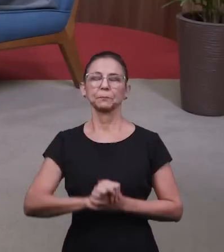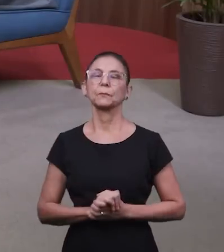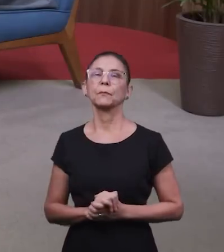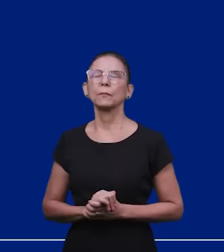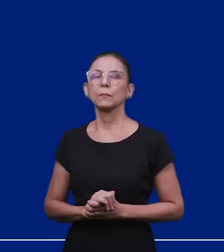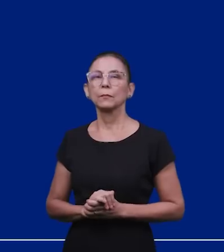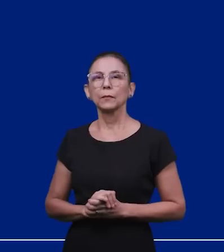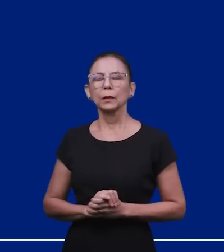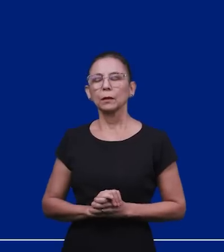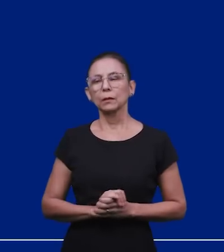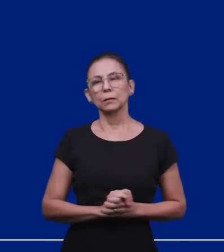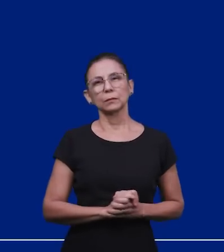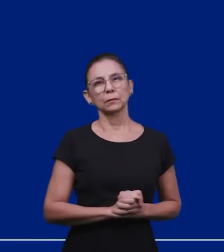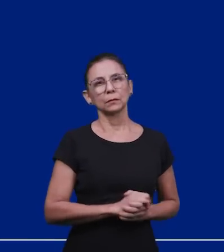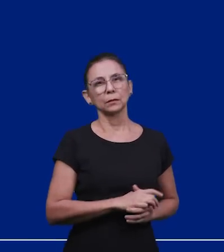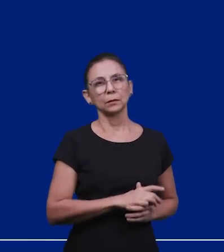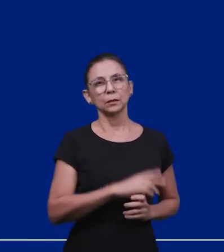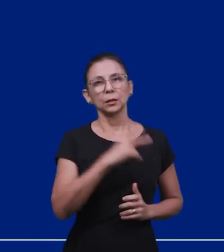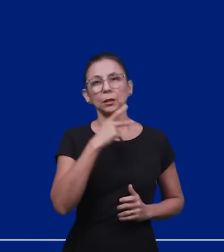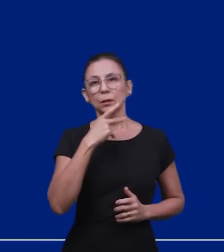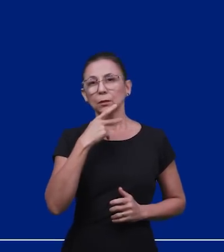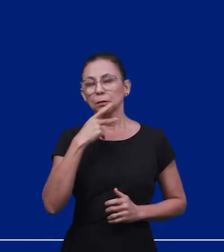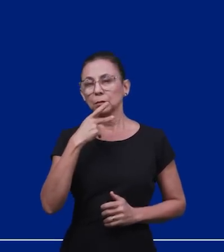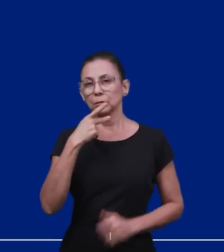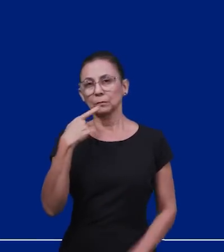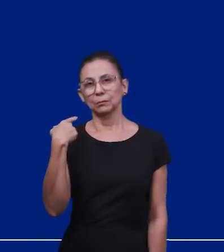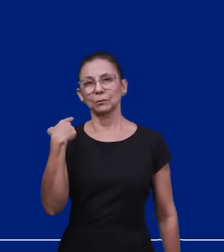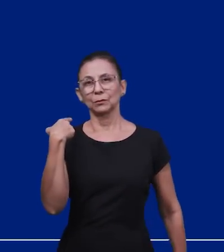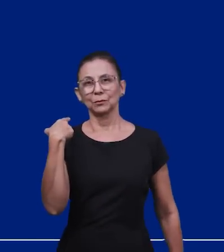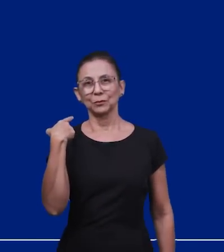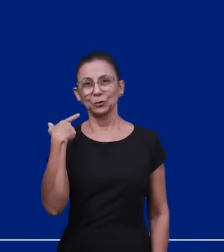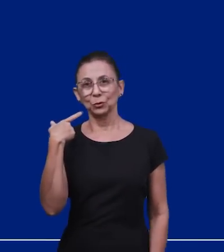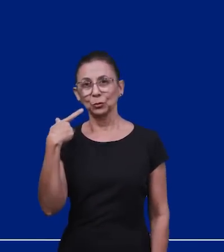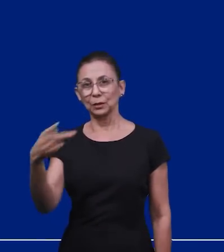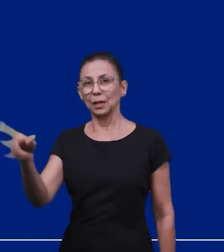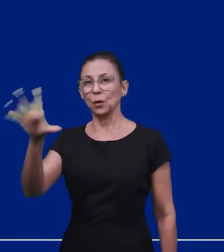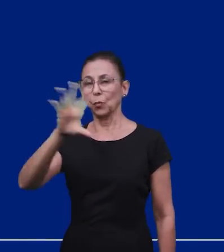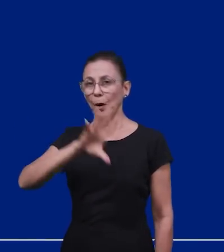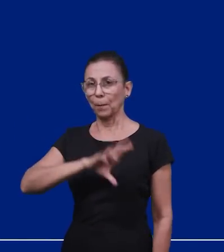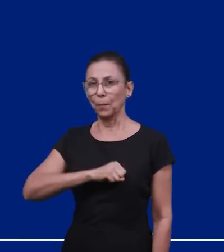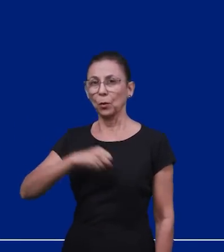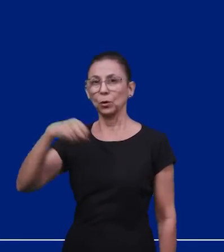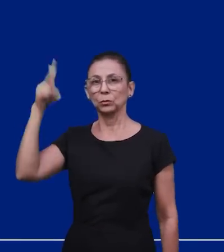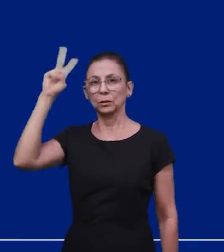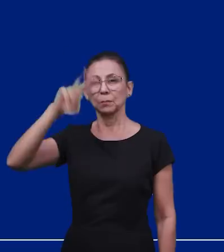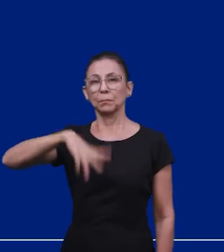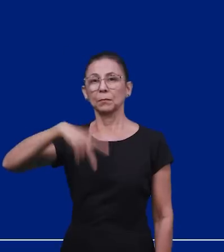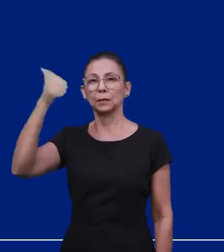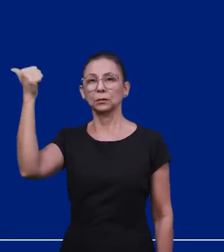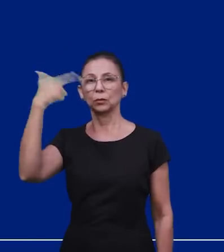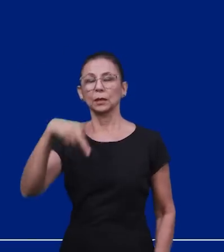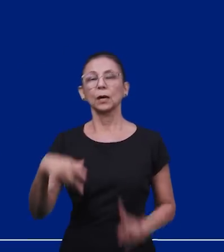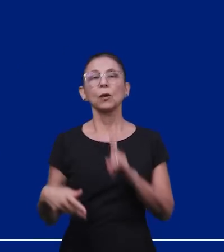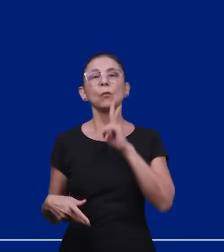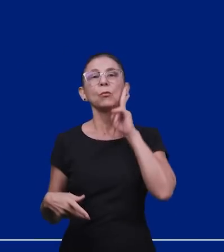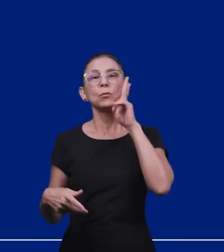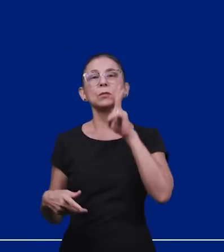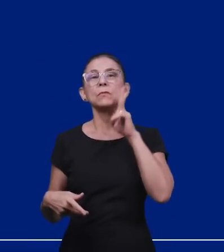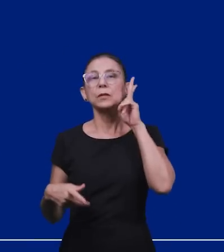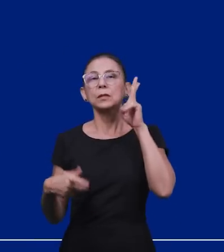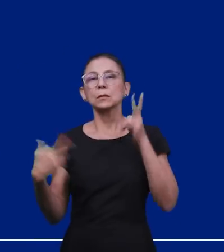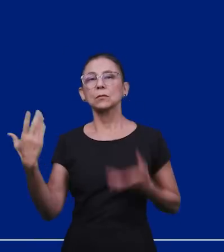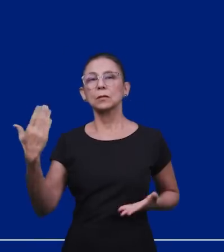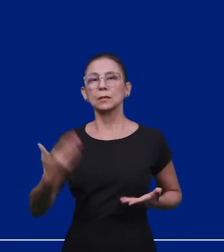sequência diz assim: do teu amor nos lembraremos, mais do que o vinho, os retos te